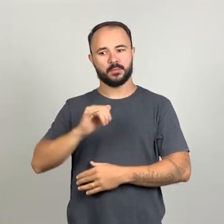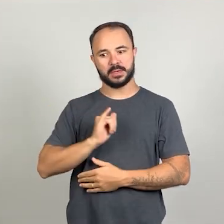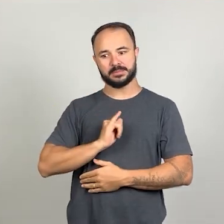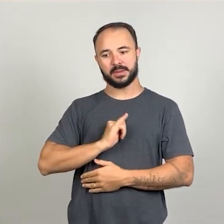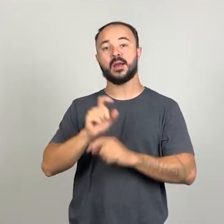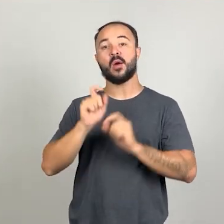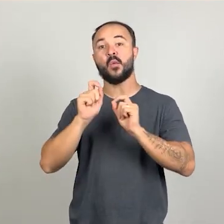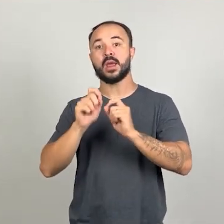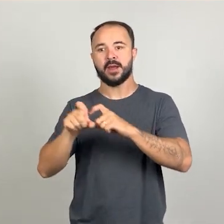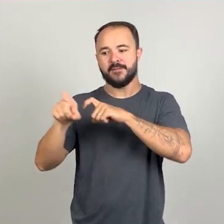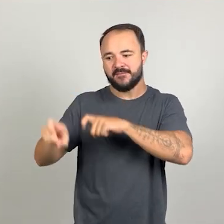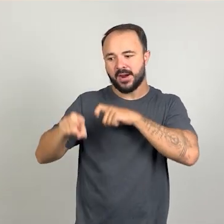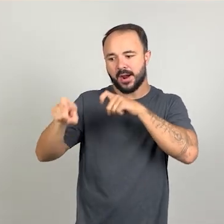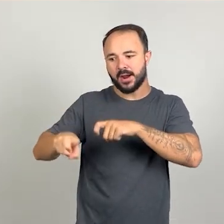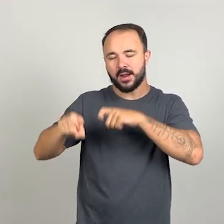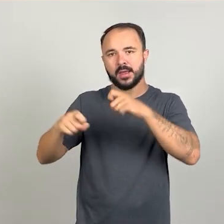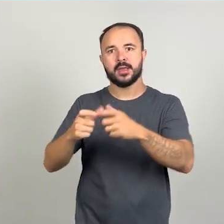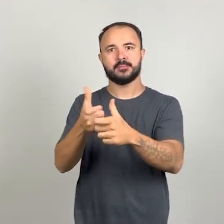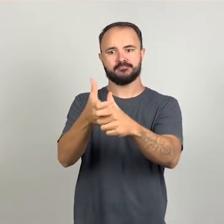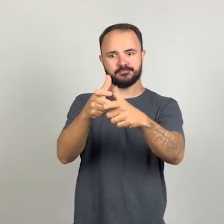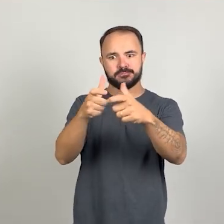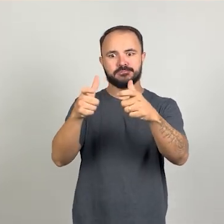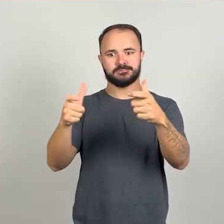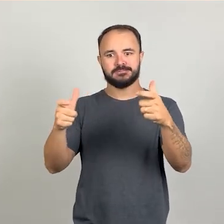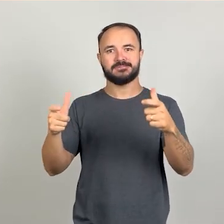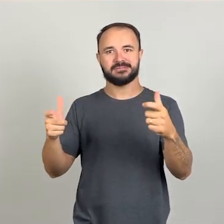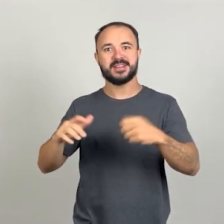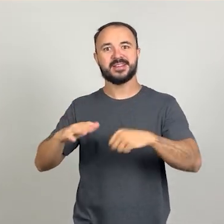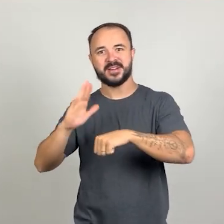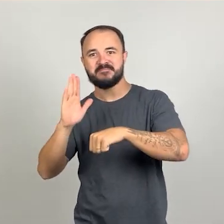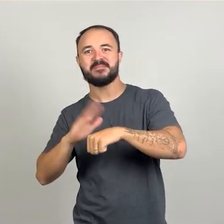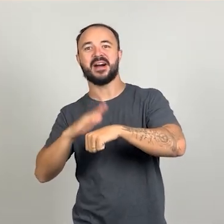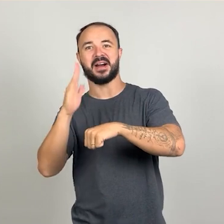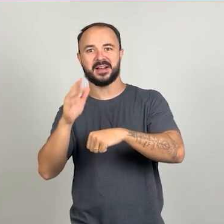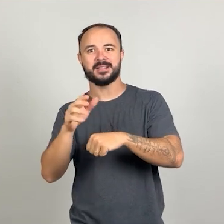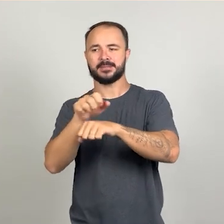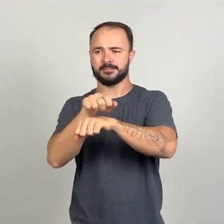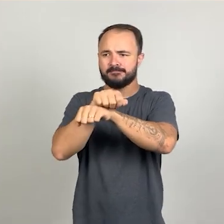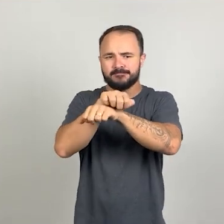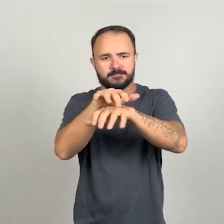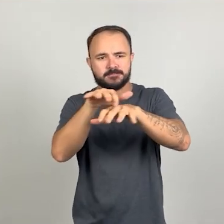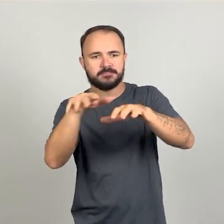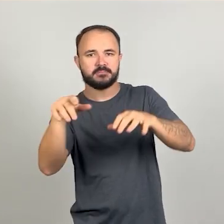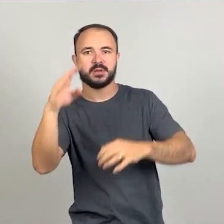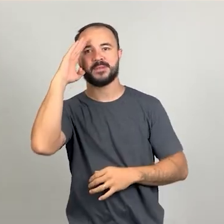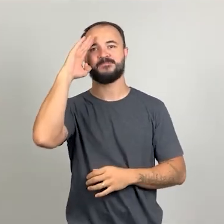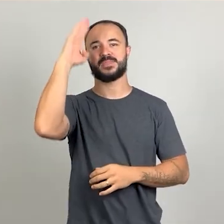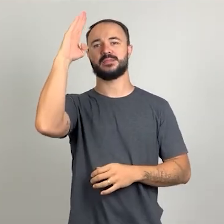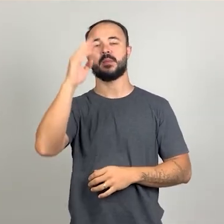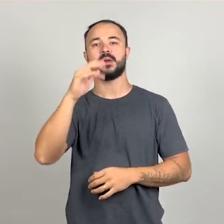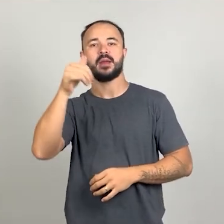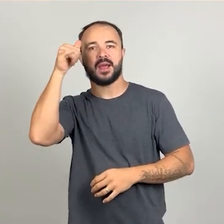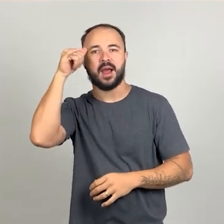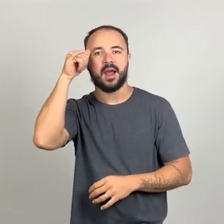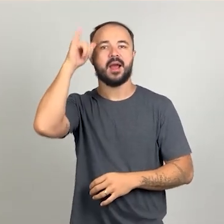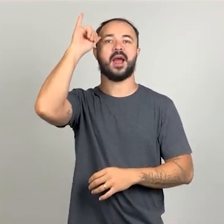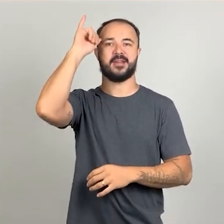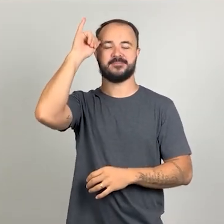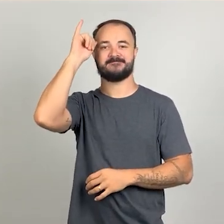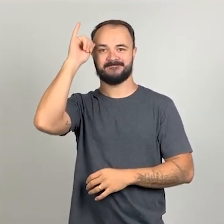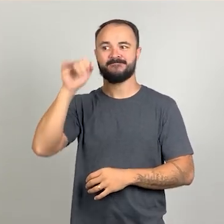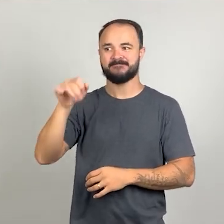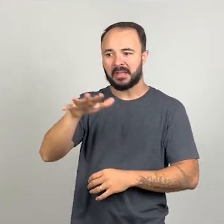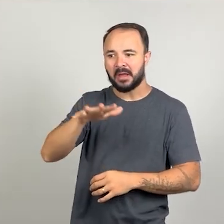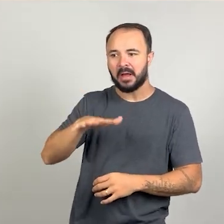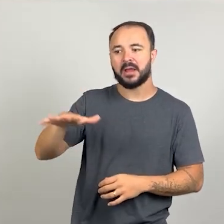as fazendas de criação de animais, de gado principalmente, né? A